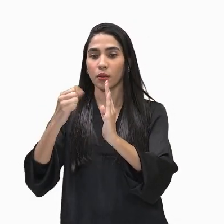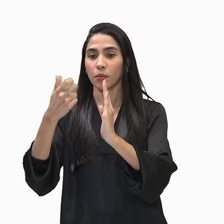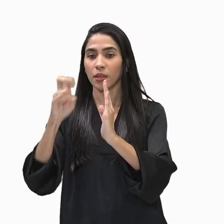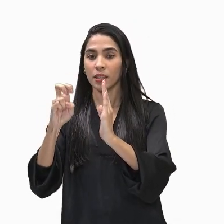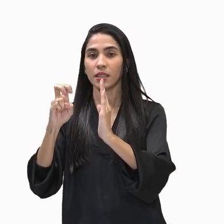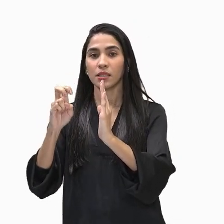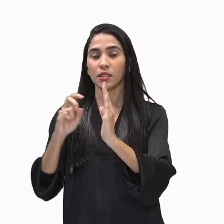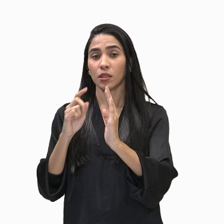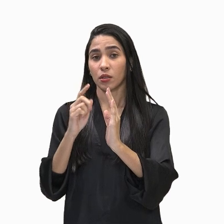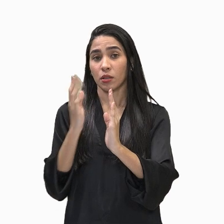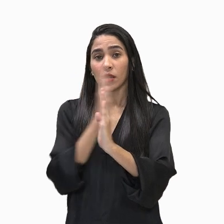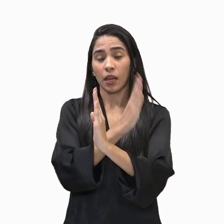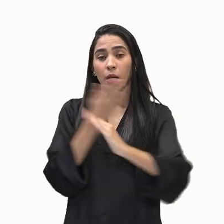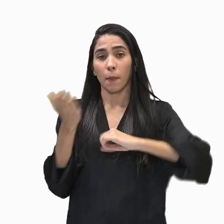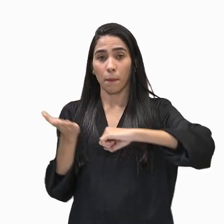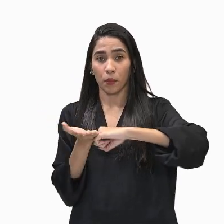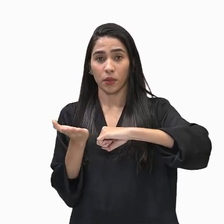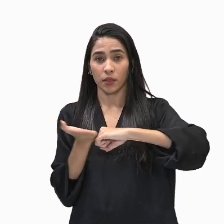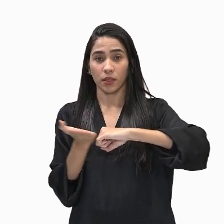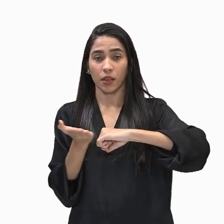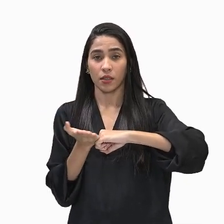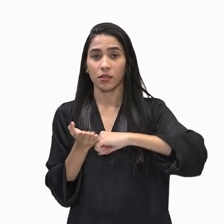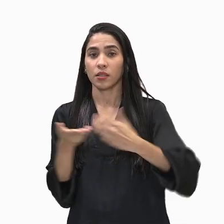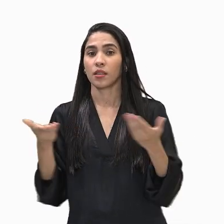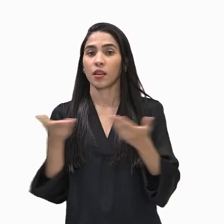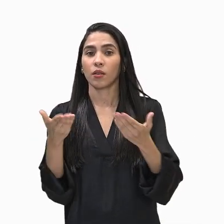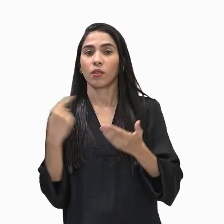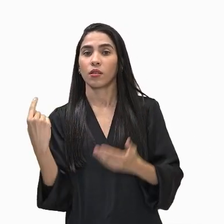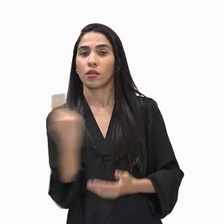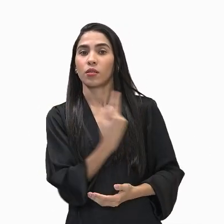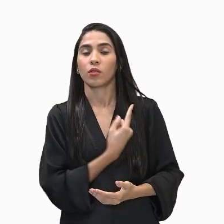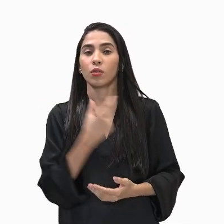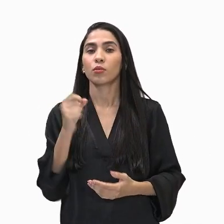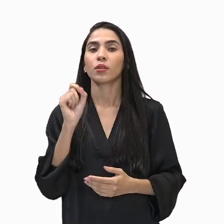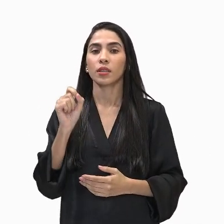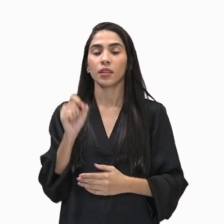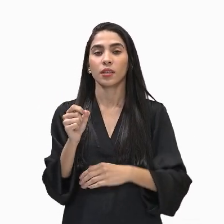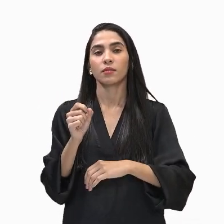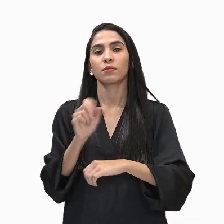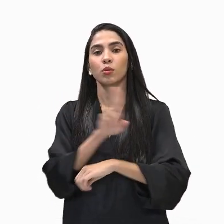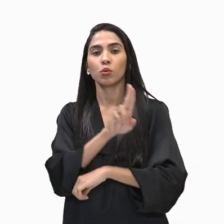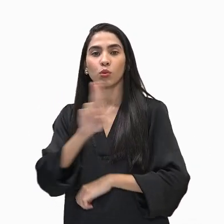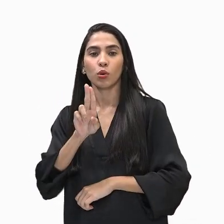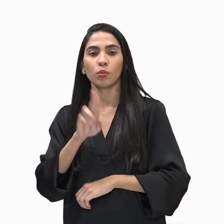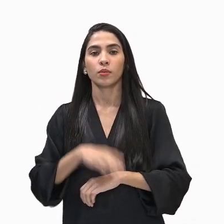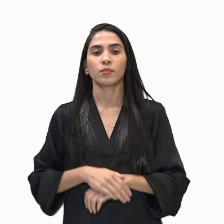Nós saímos da modernidade e agora nós estamos naquilo que nós chamamos de